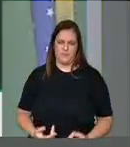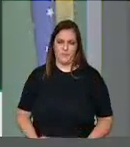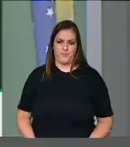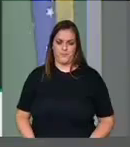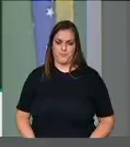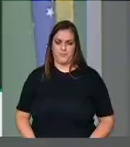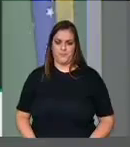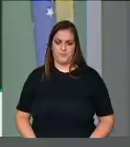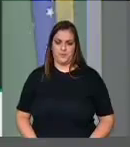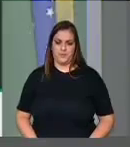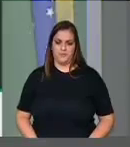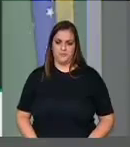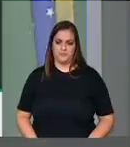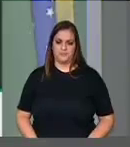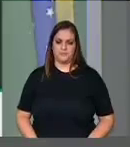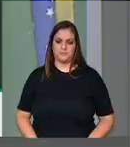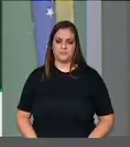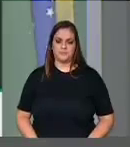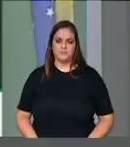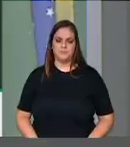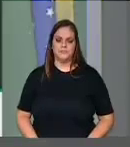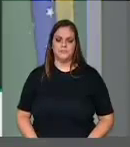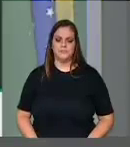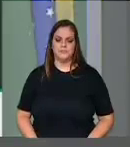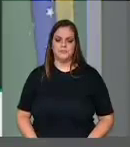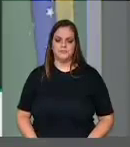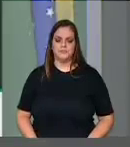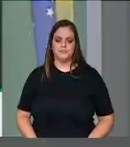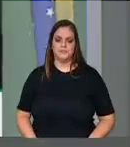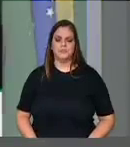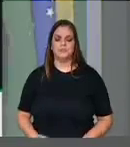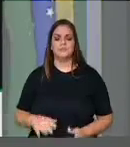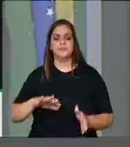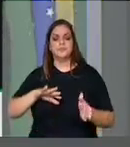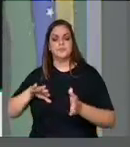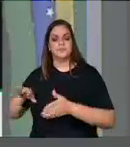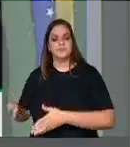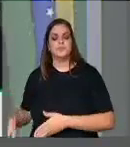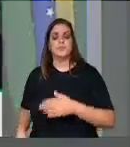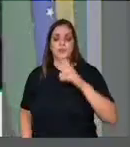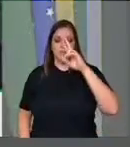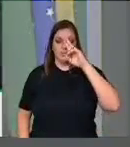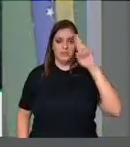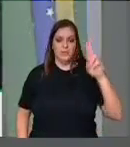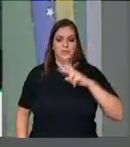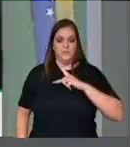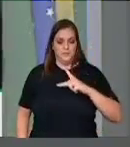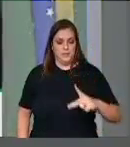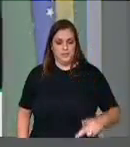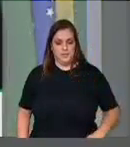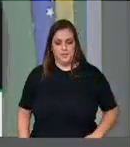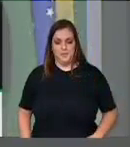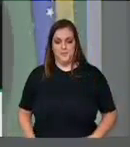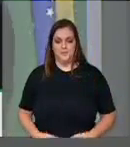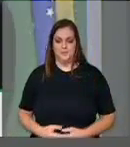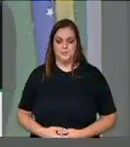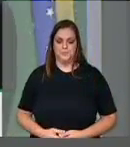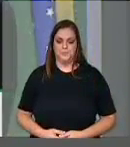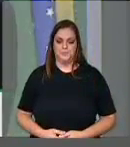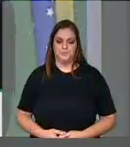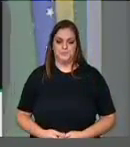votos, pesquisas, etc, etc. Senhor presidente, eu queria hoje, sobretudo, e era esse o intento